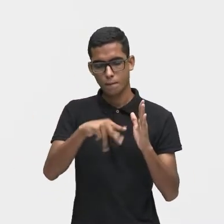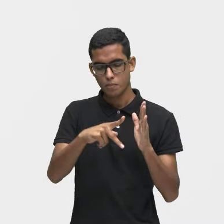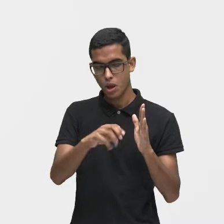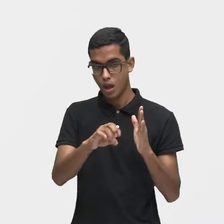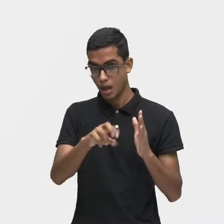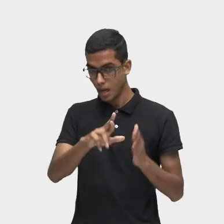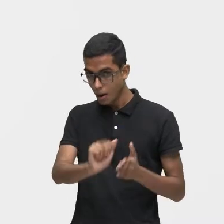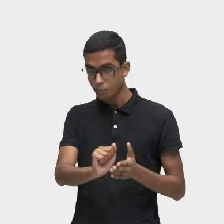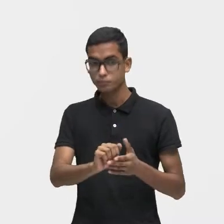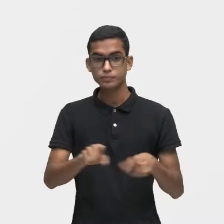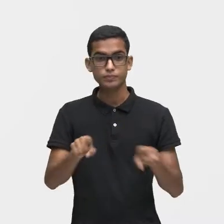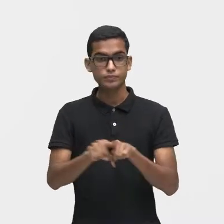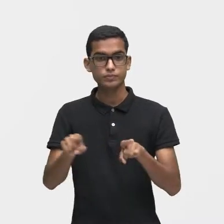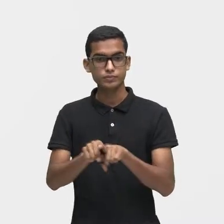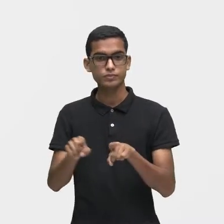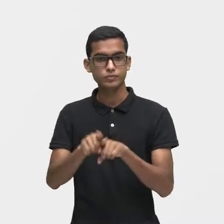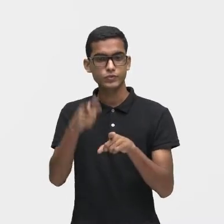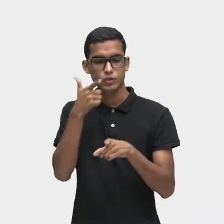em água.